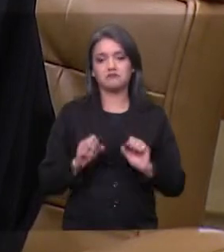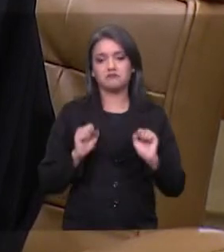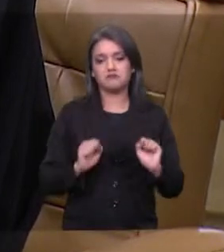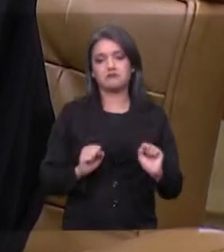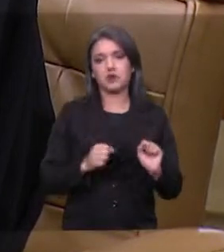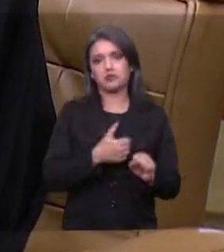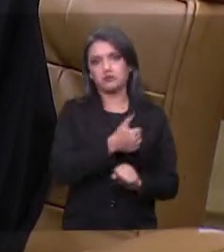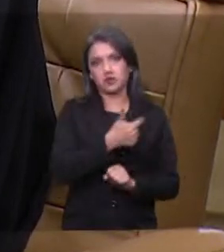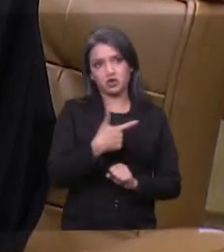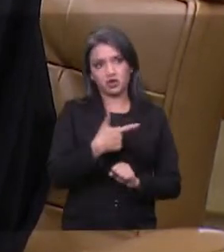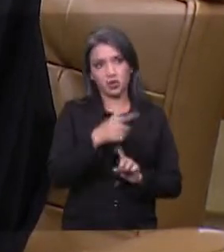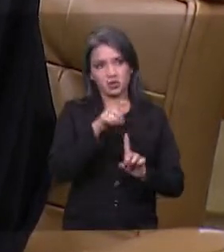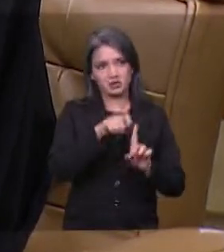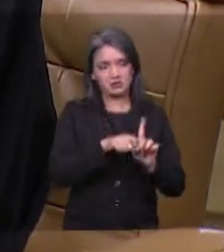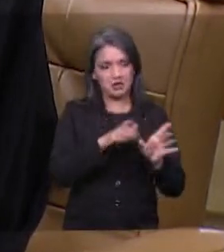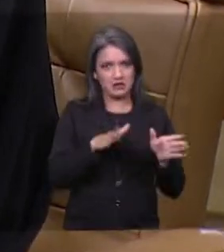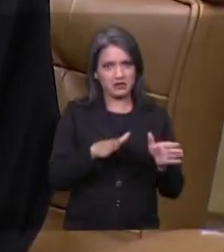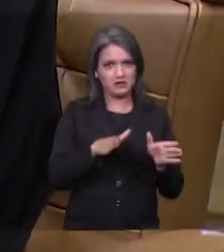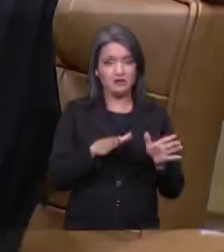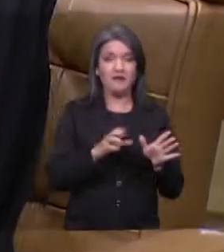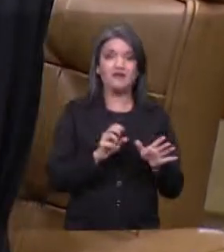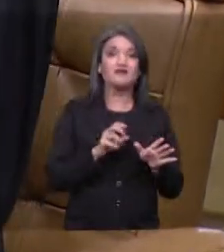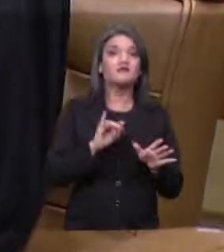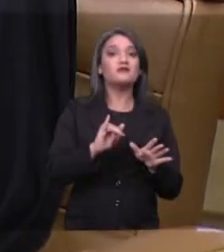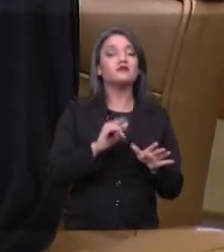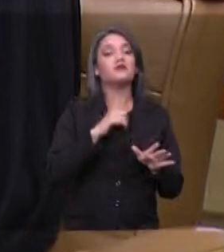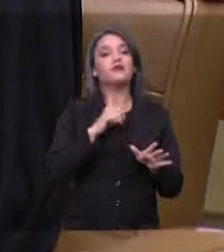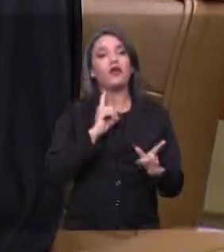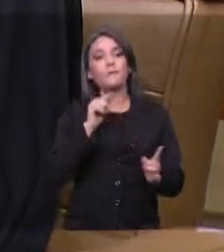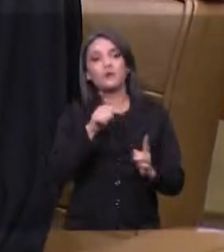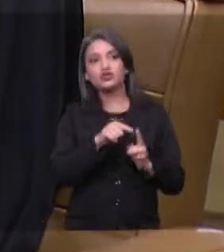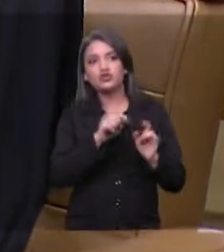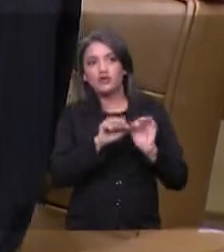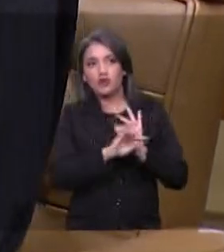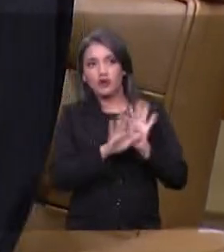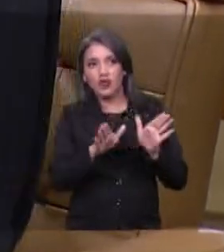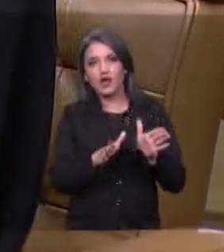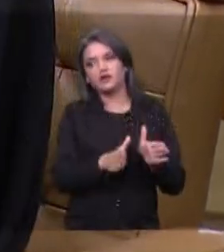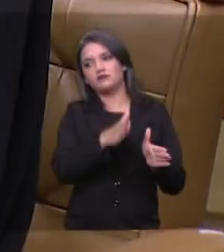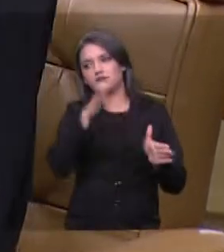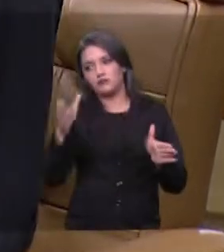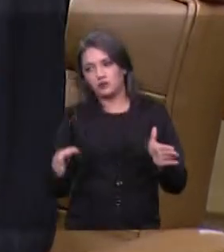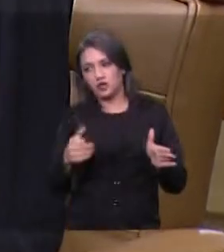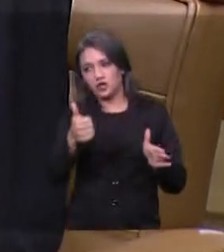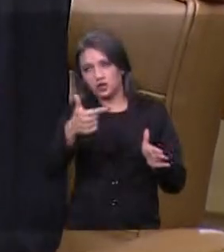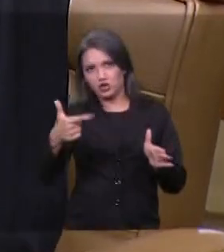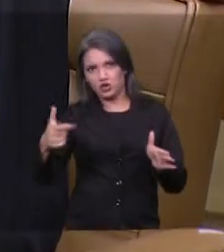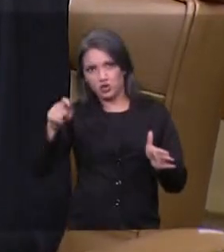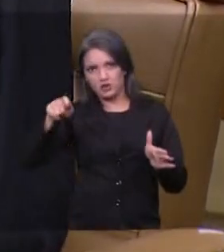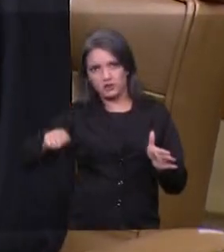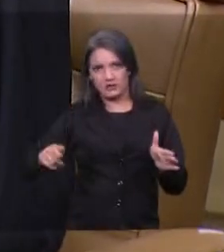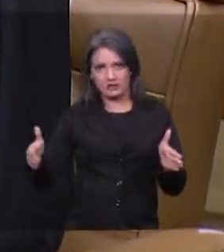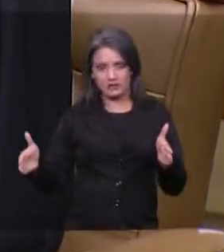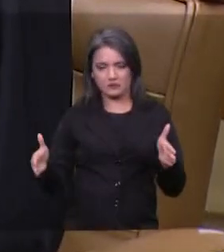a possibilidade de prorrogação justificada por outros 12 meses.